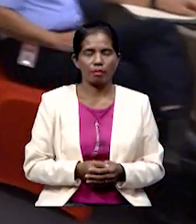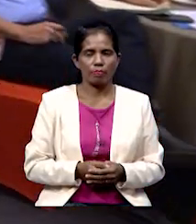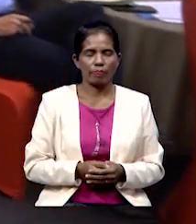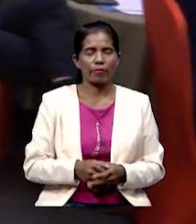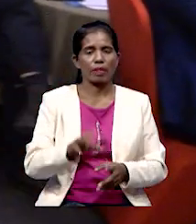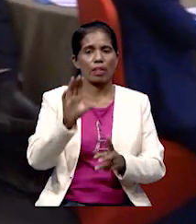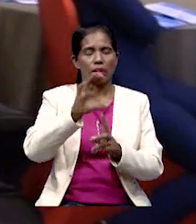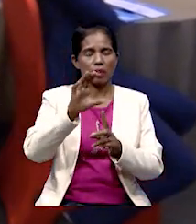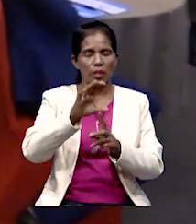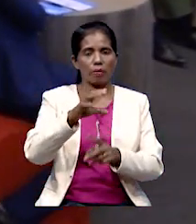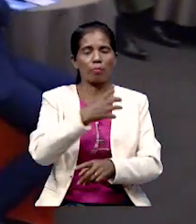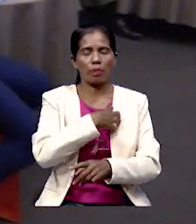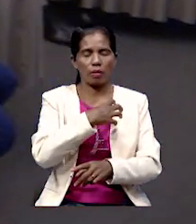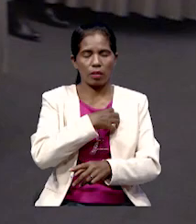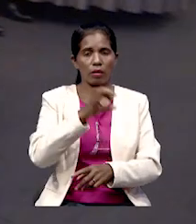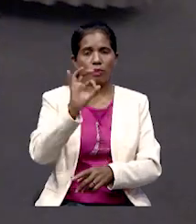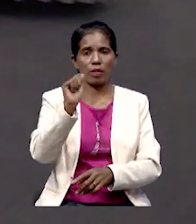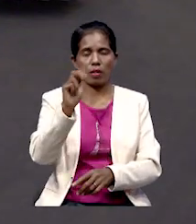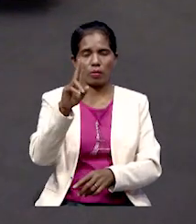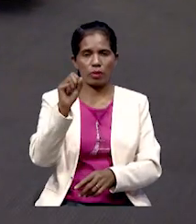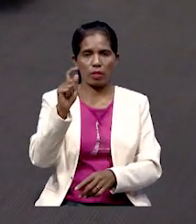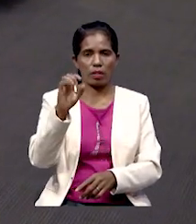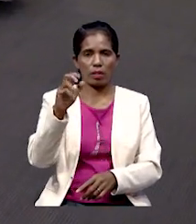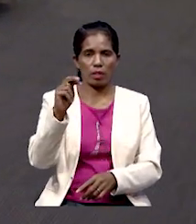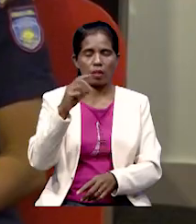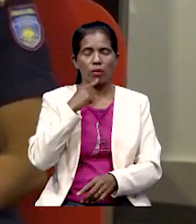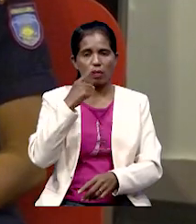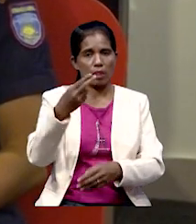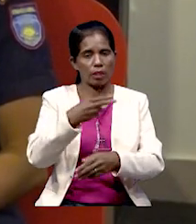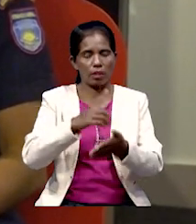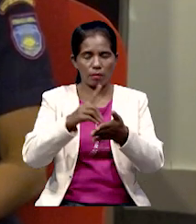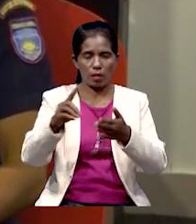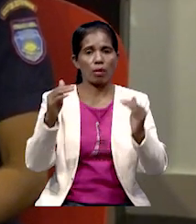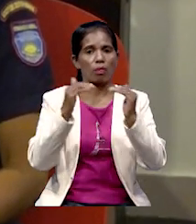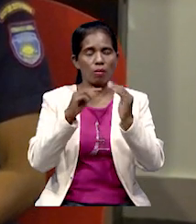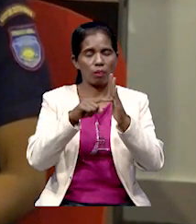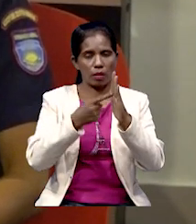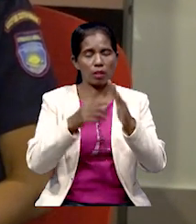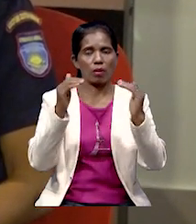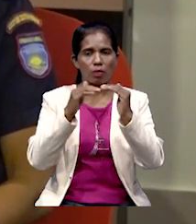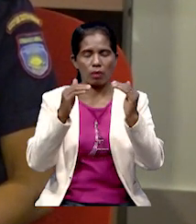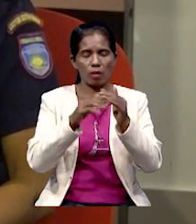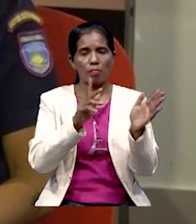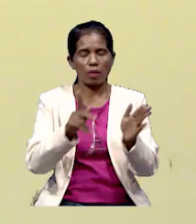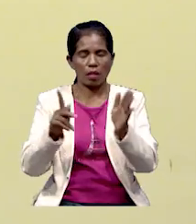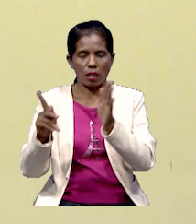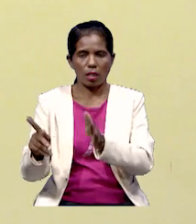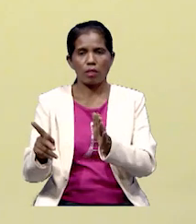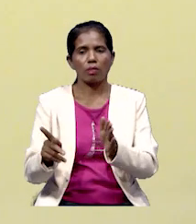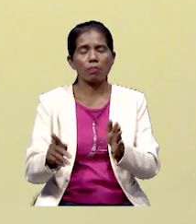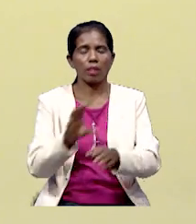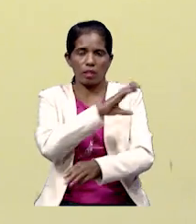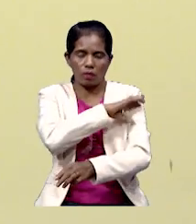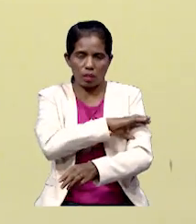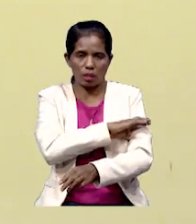Comandante Zeral Penitelli Comissário Faustino da Costa e a quinta semana né, Hahu Halo Encontro com a Plano Operação Segurança ba Cerimônia